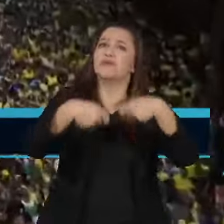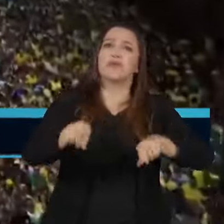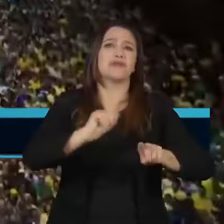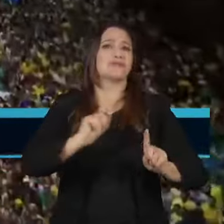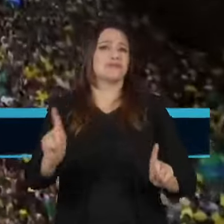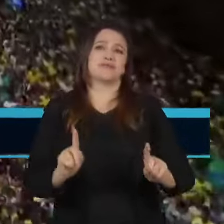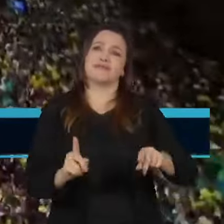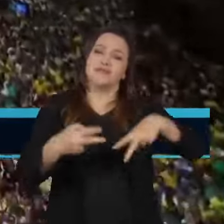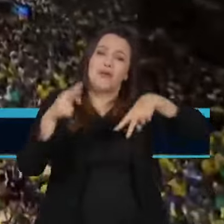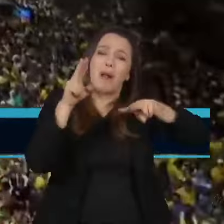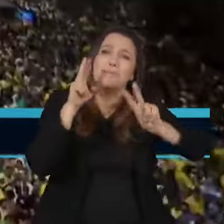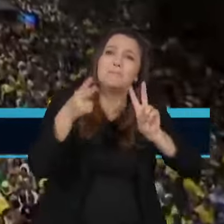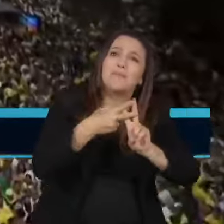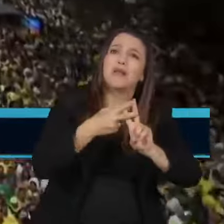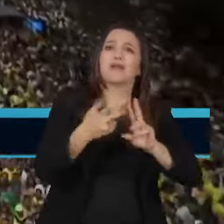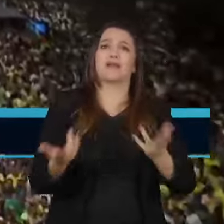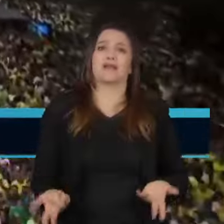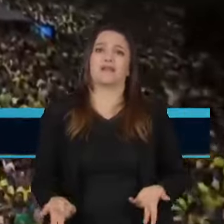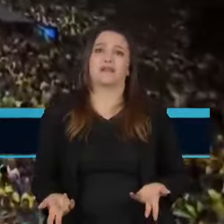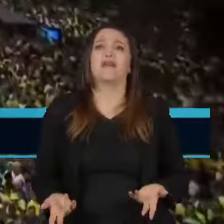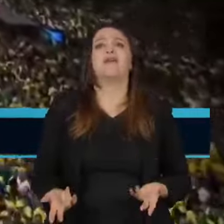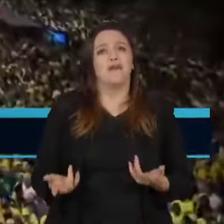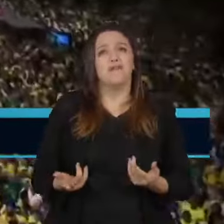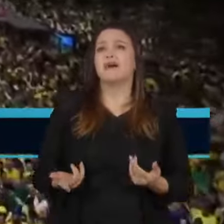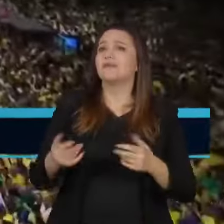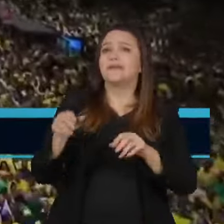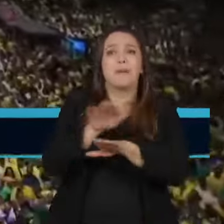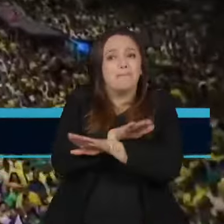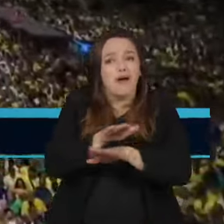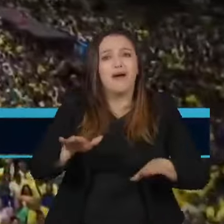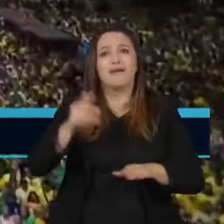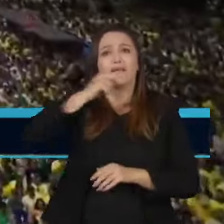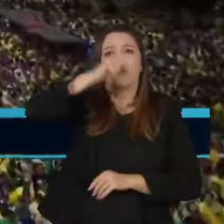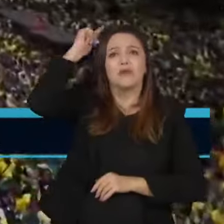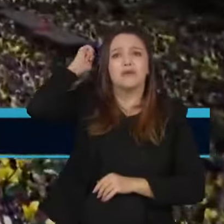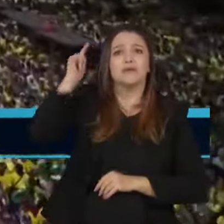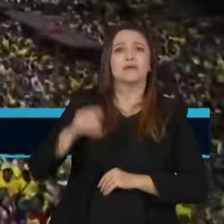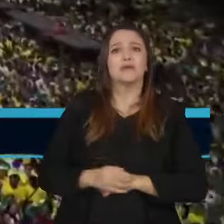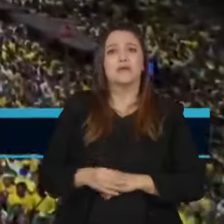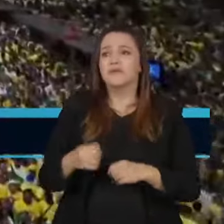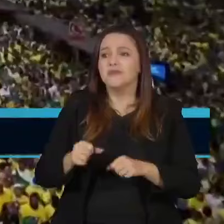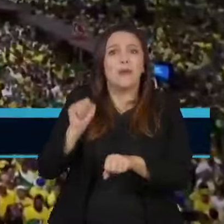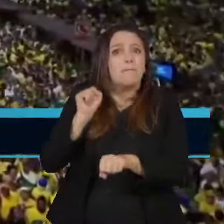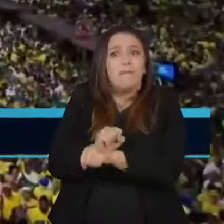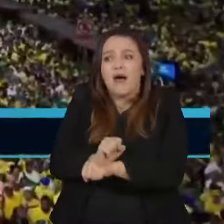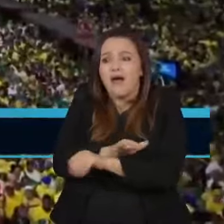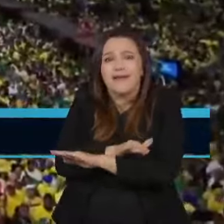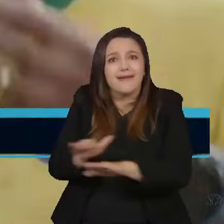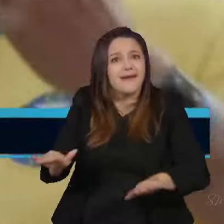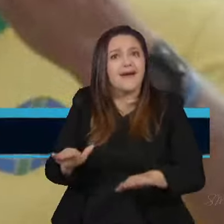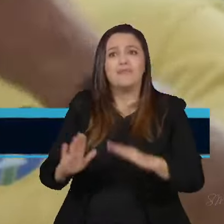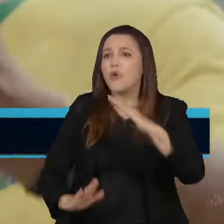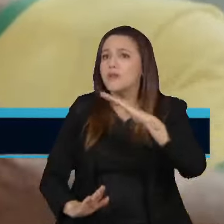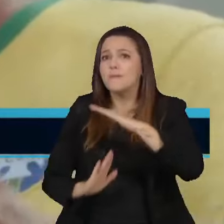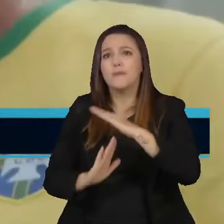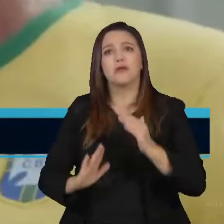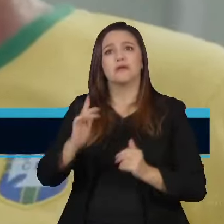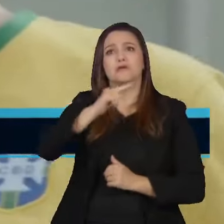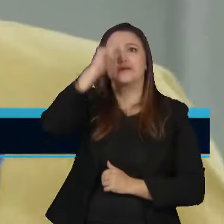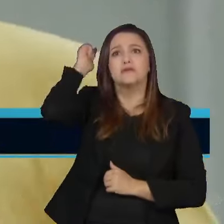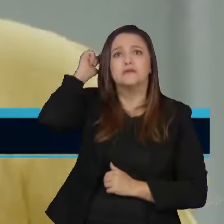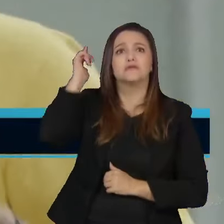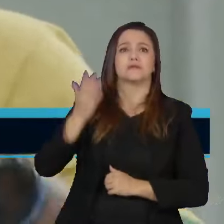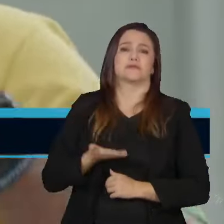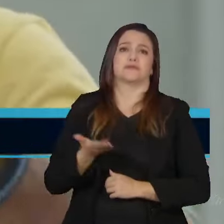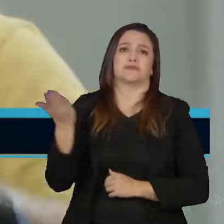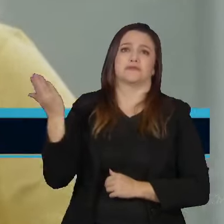Congresso para frear as decisões de Alexandre de Moraes. Devemos botar freio através dos dispositivos